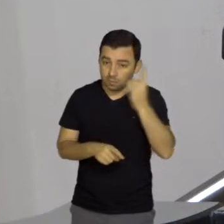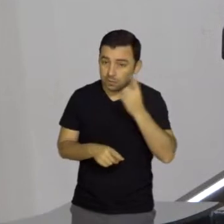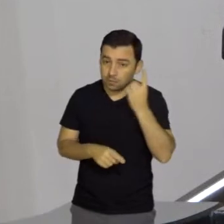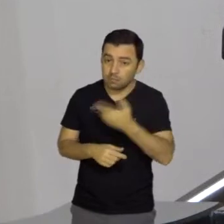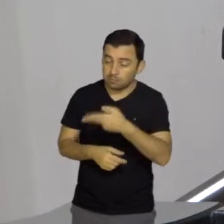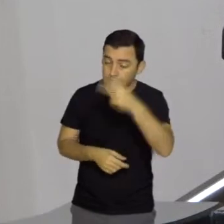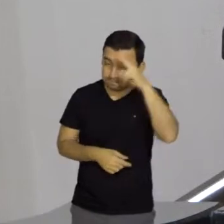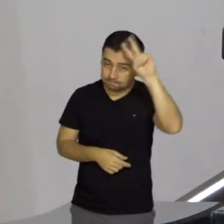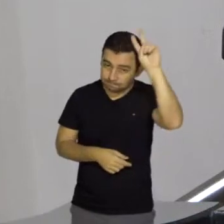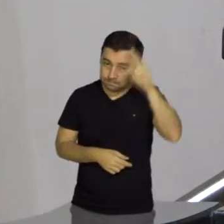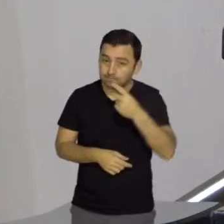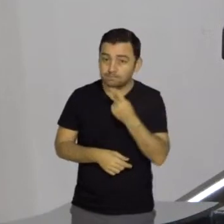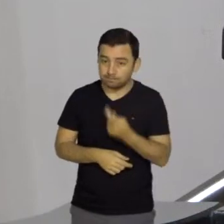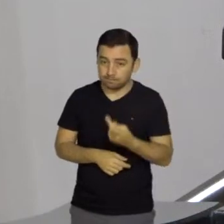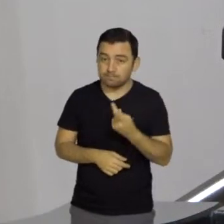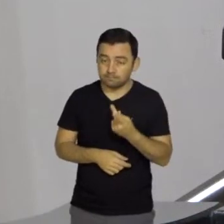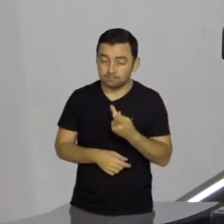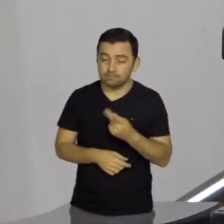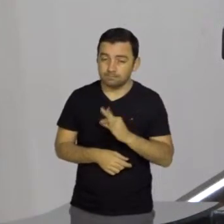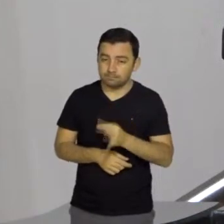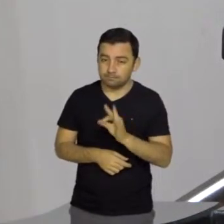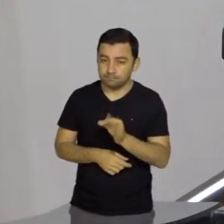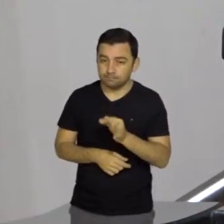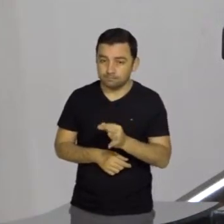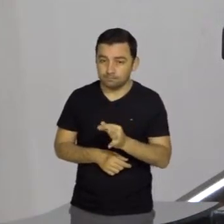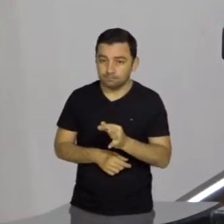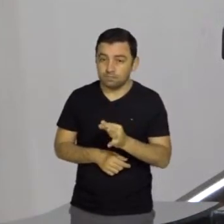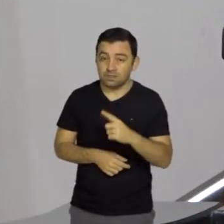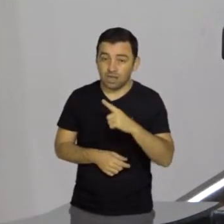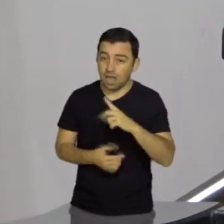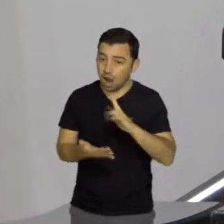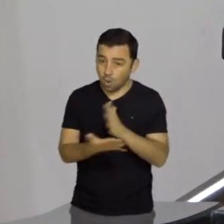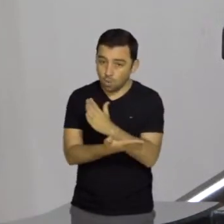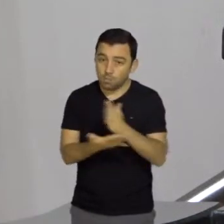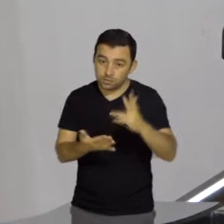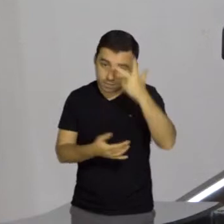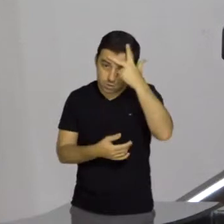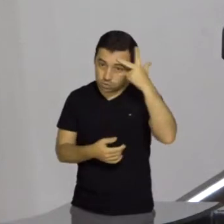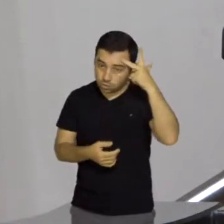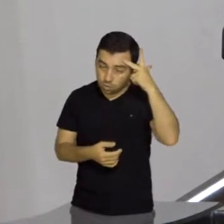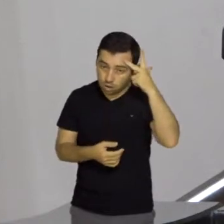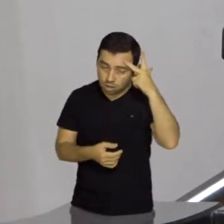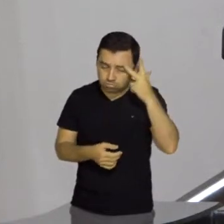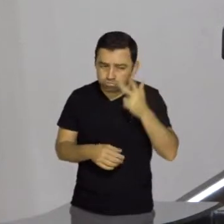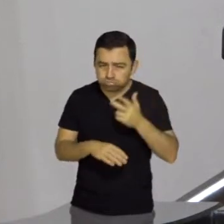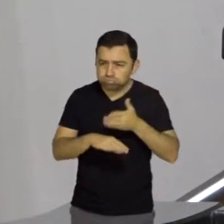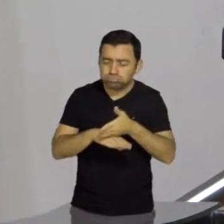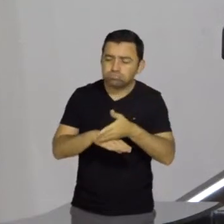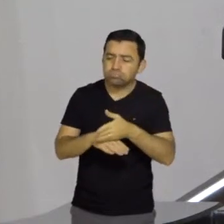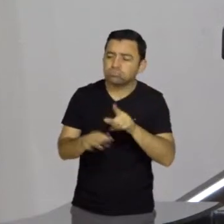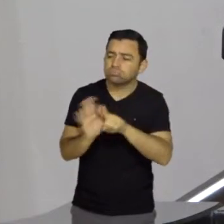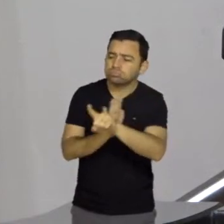Vicente, nós temos casos de pessoas abordadas que têm